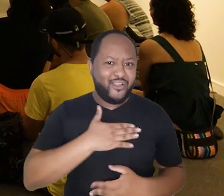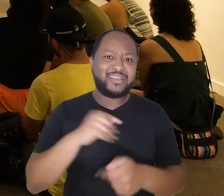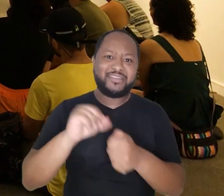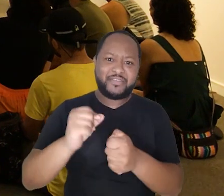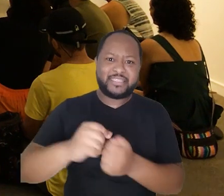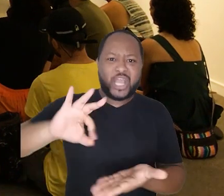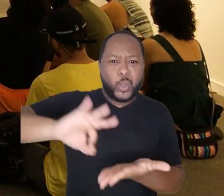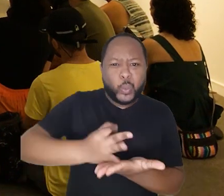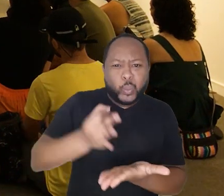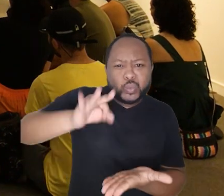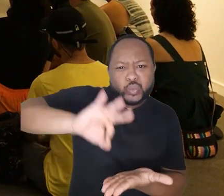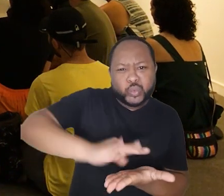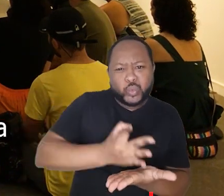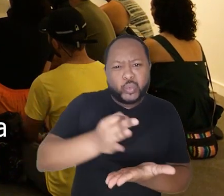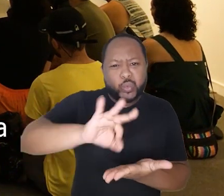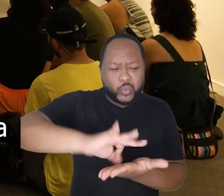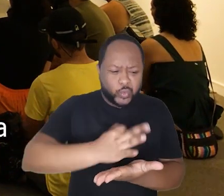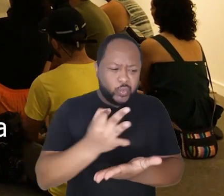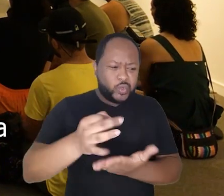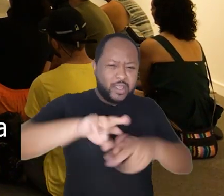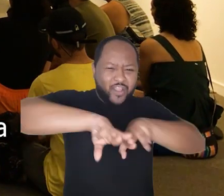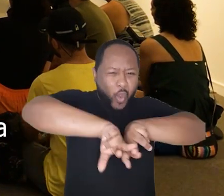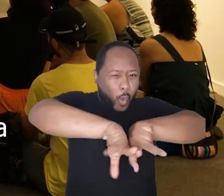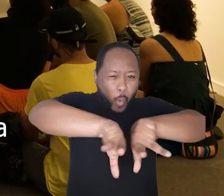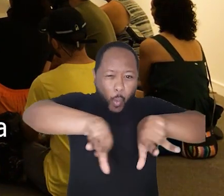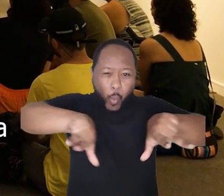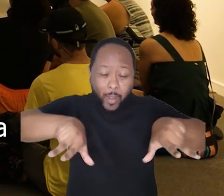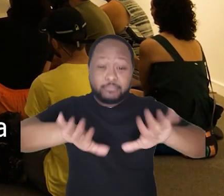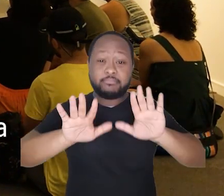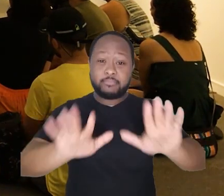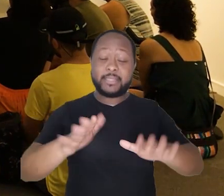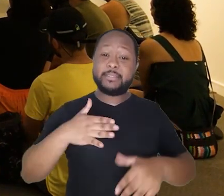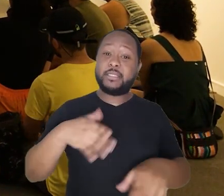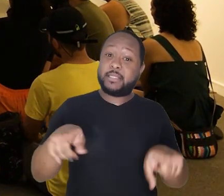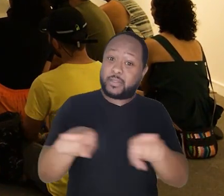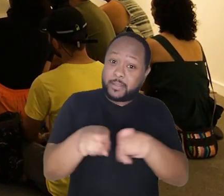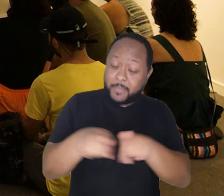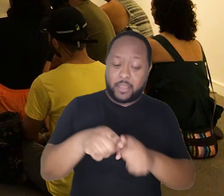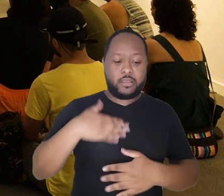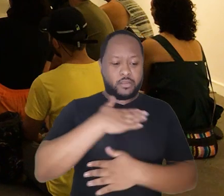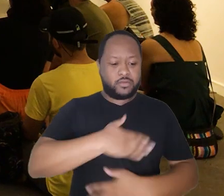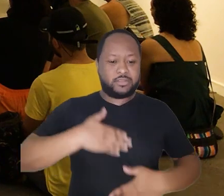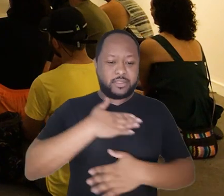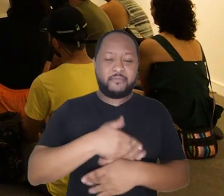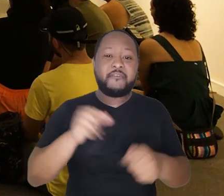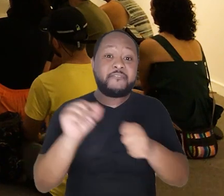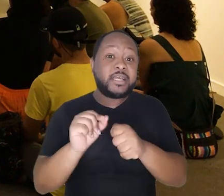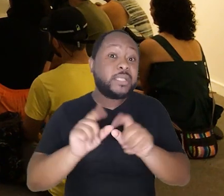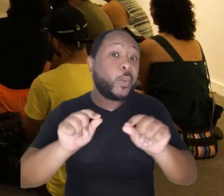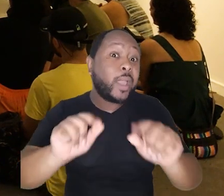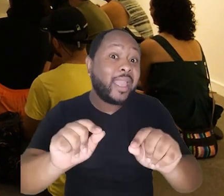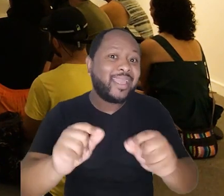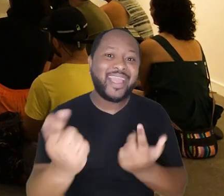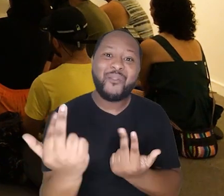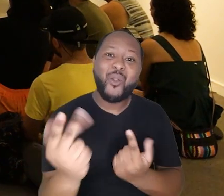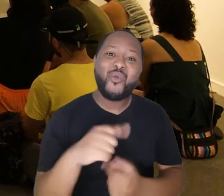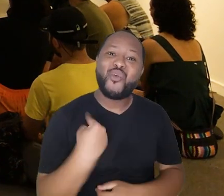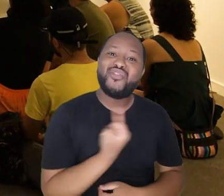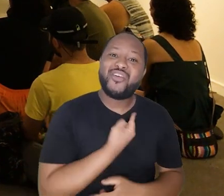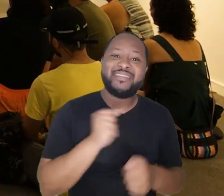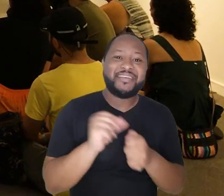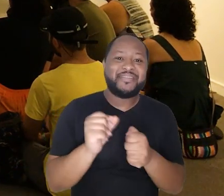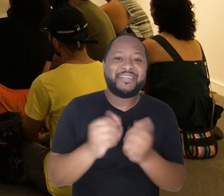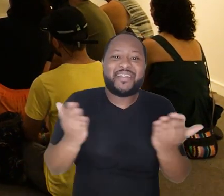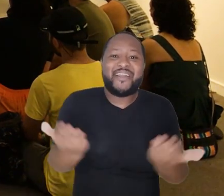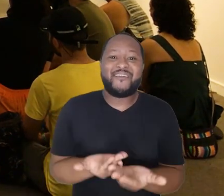de diversas coisas, mas também tem outra coisa que ele gostava muito de fazer, que era exatamente isso que a gente está fazendo aqui agora. Ele gostava